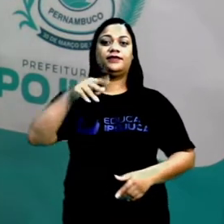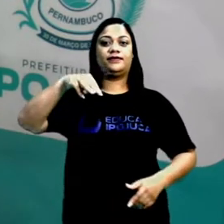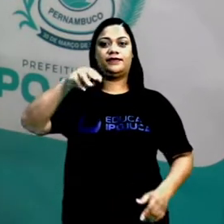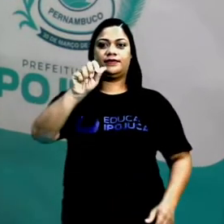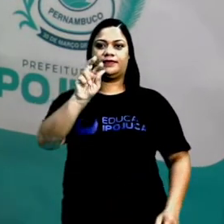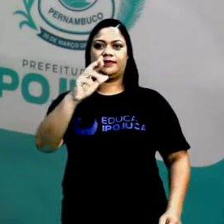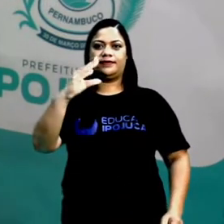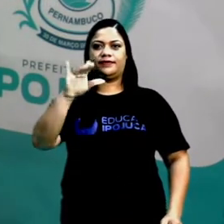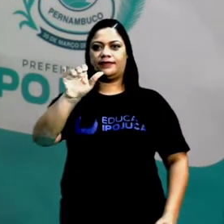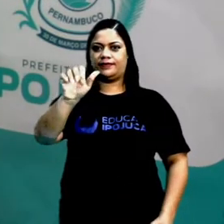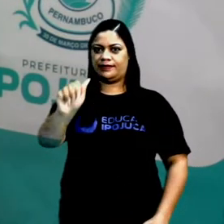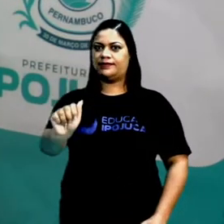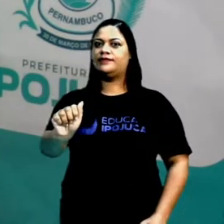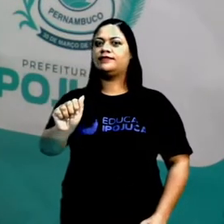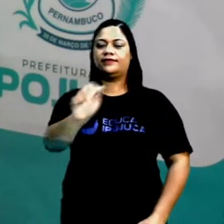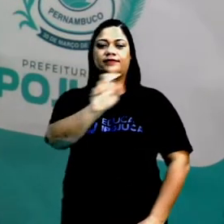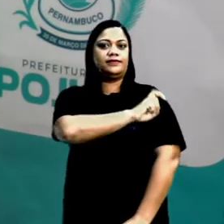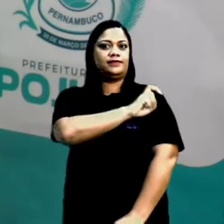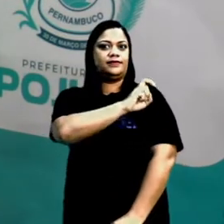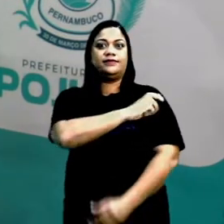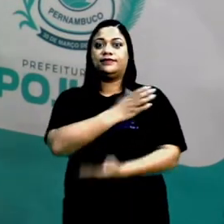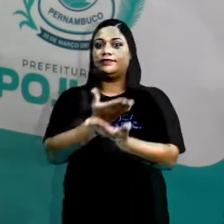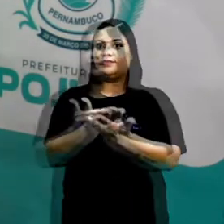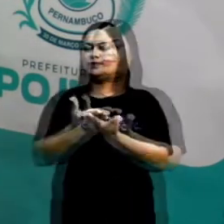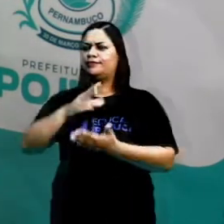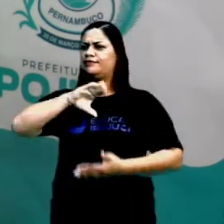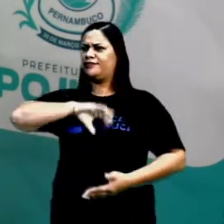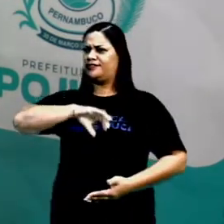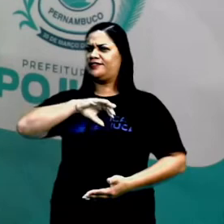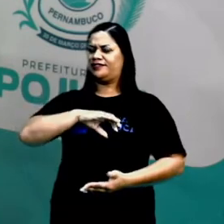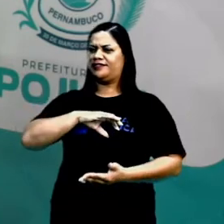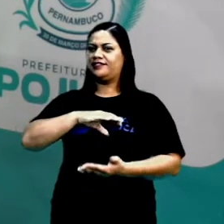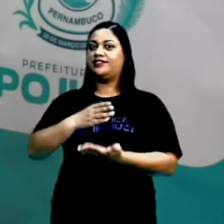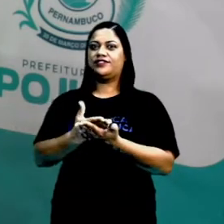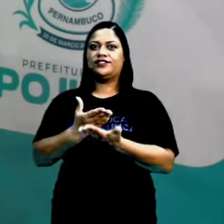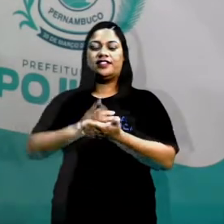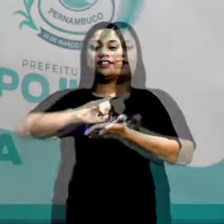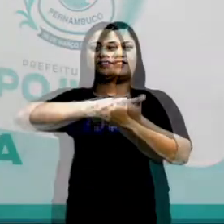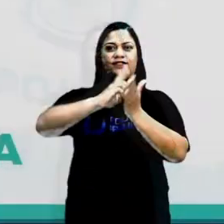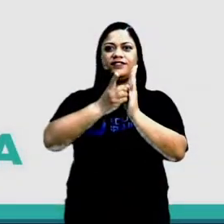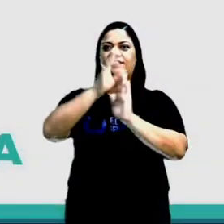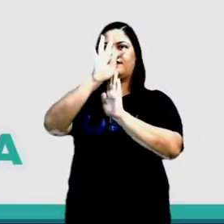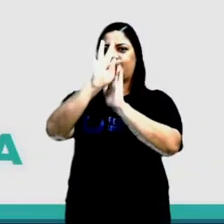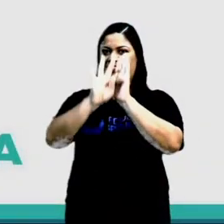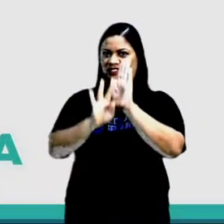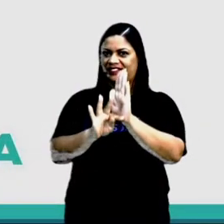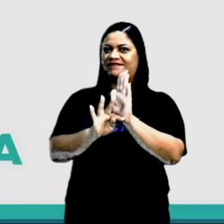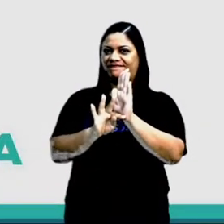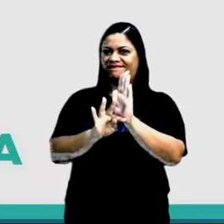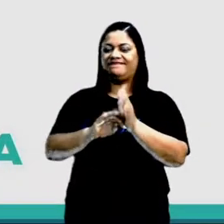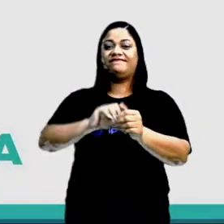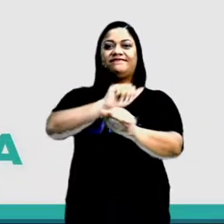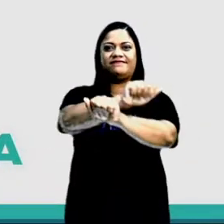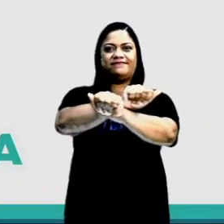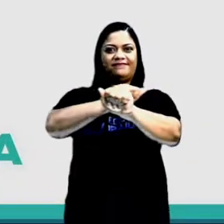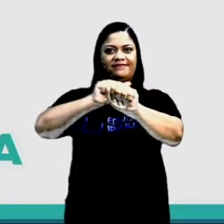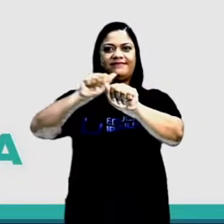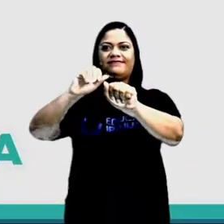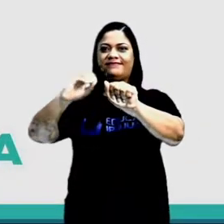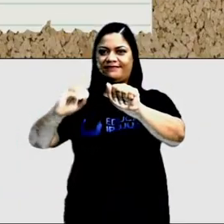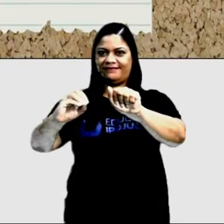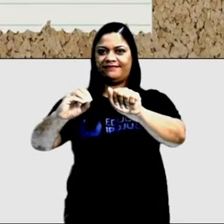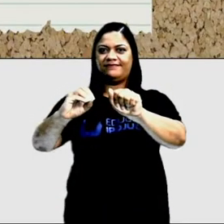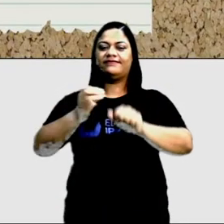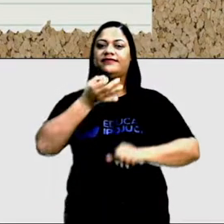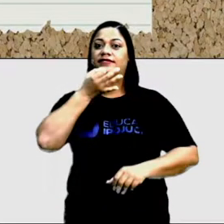Márcia Firmino, do 5º ano, e a nossa aula de português de hoje vamos falar sobre gênero textual, artigo de opinião. A gente